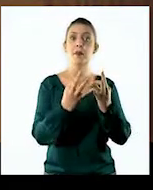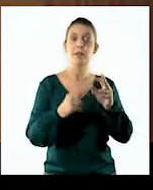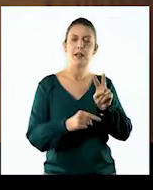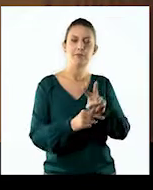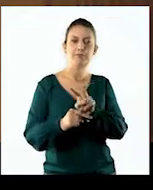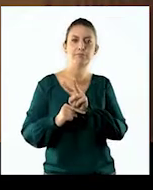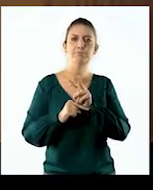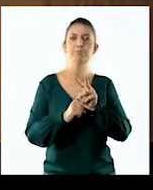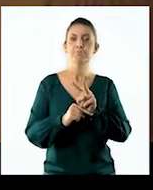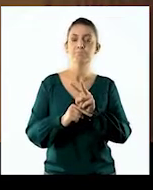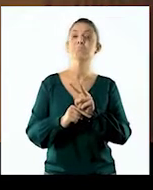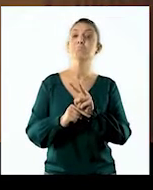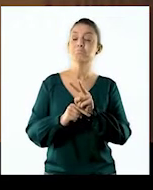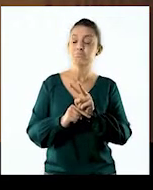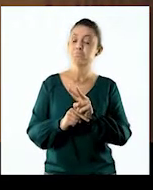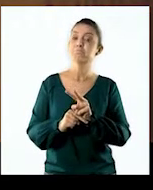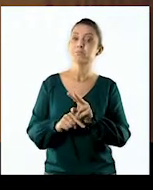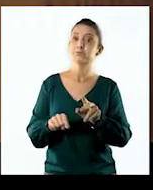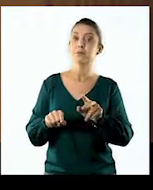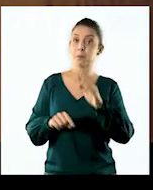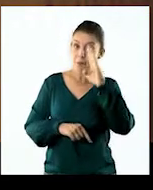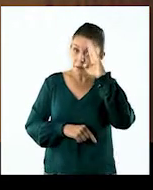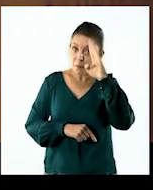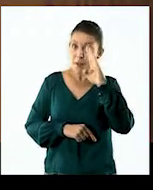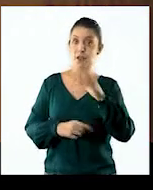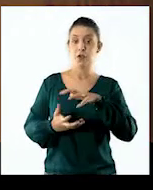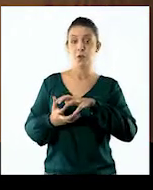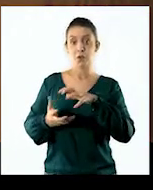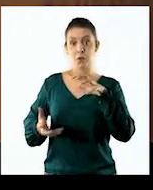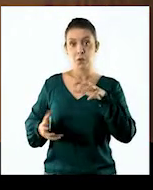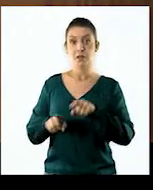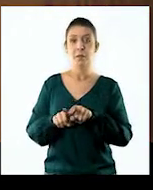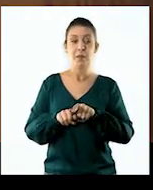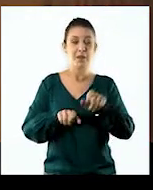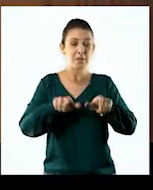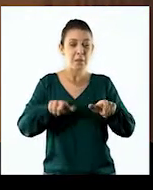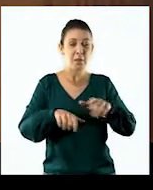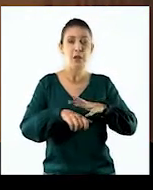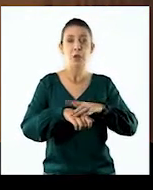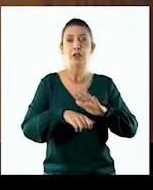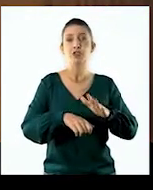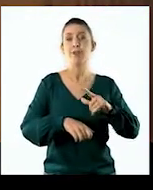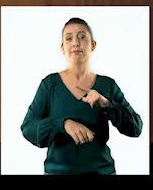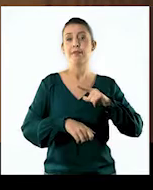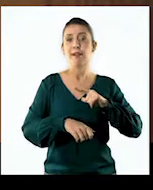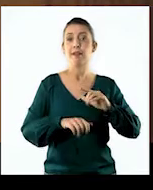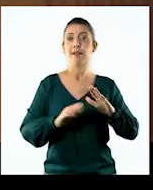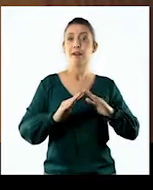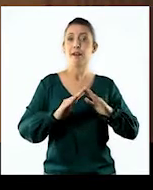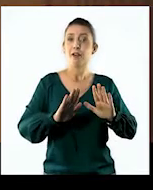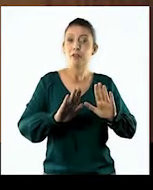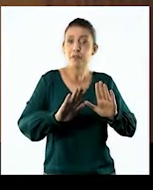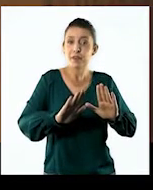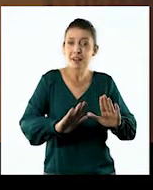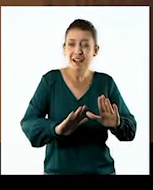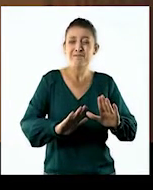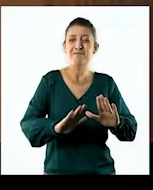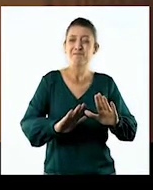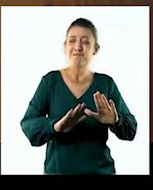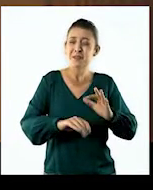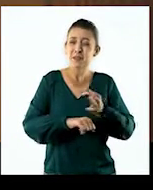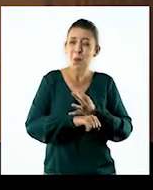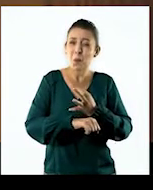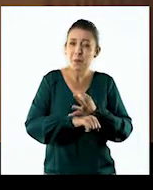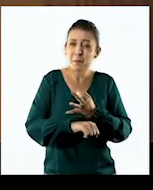protegendo nossas famílias sobretudo idosos e as pessoas mais vulneráveis ficando em